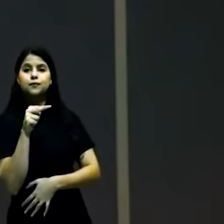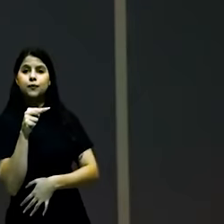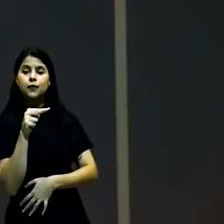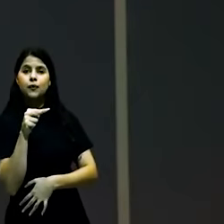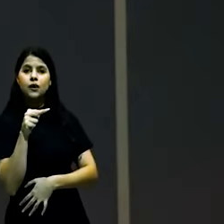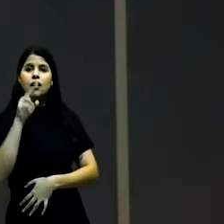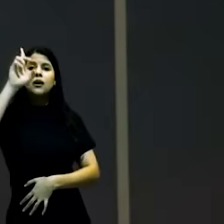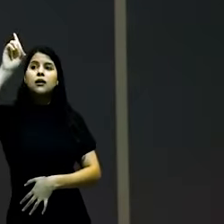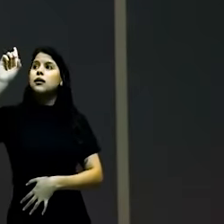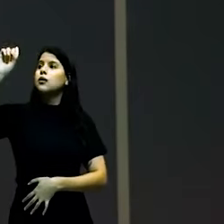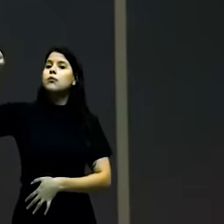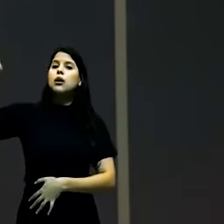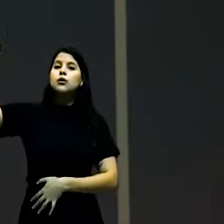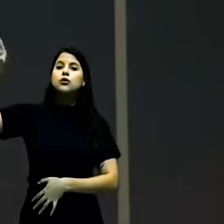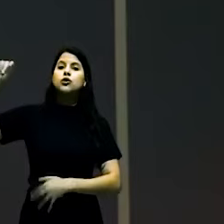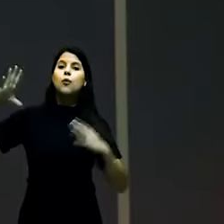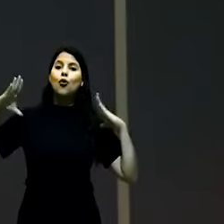Deus manda um anjo,